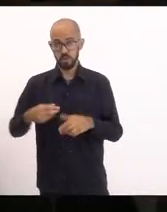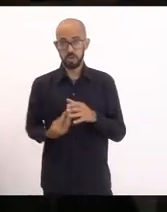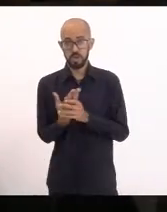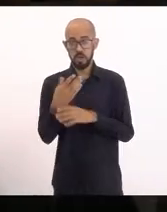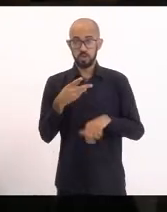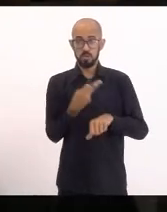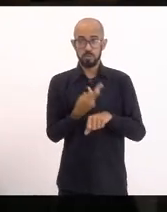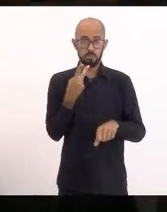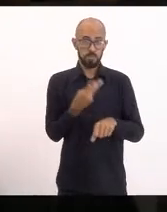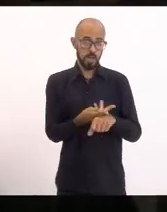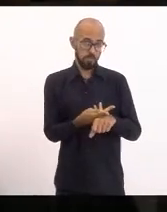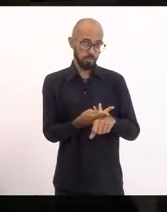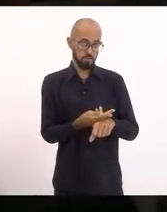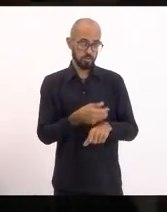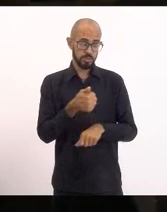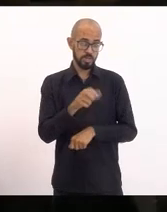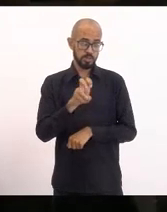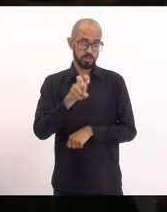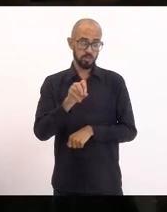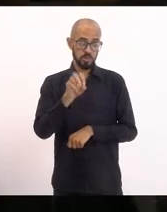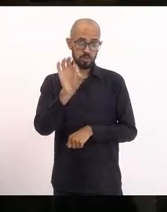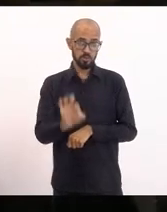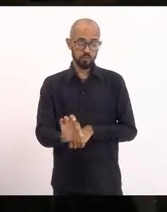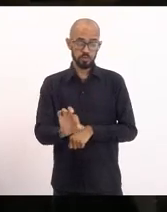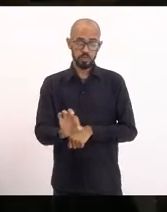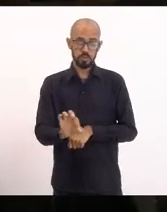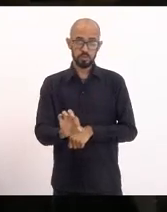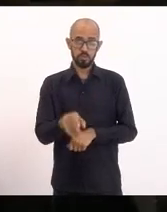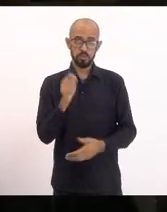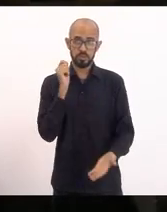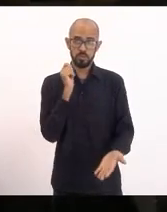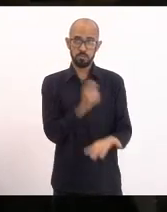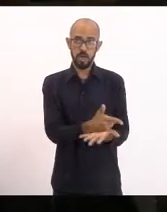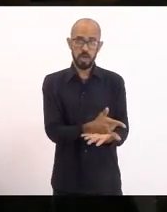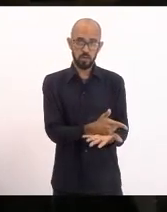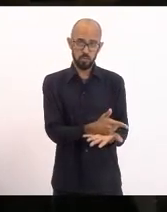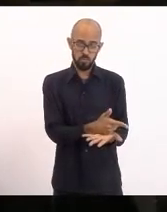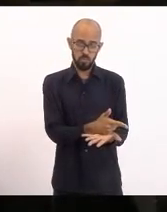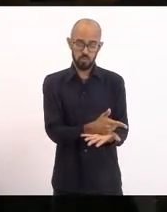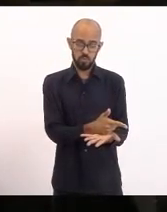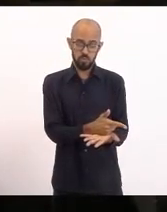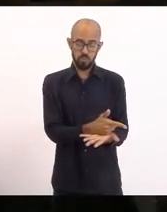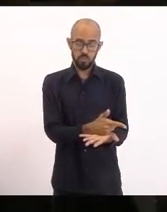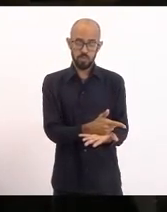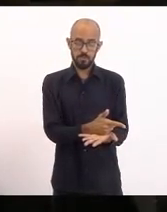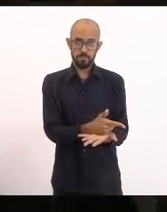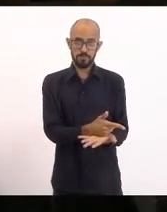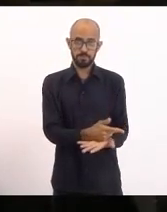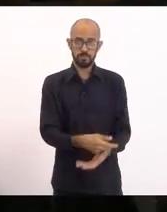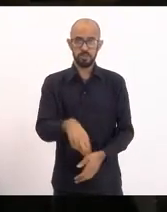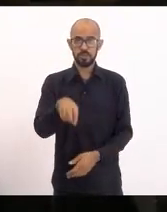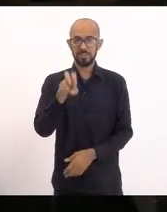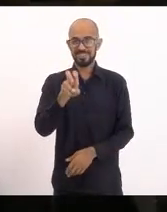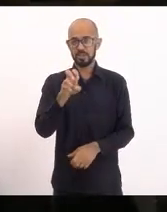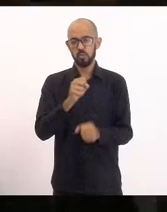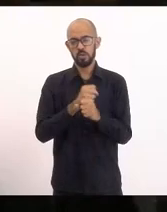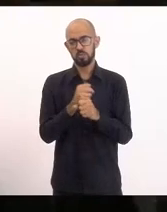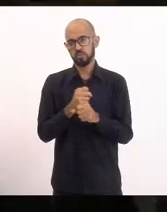de 150% para ser paga, deputada Lucinha, em